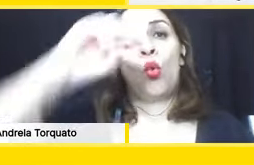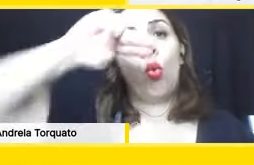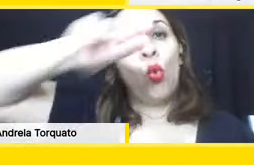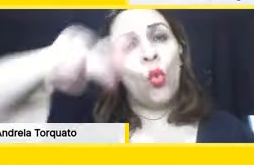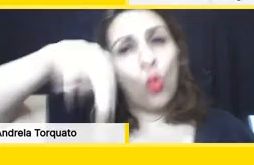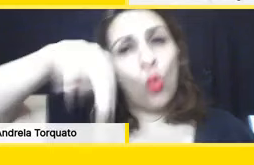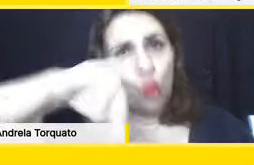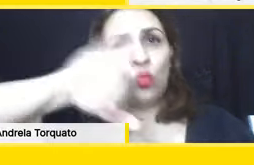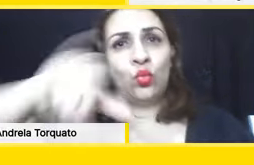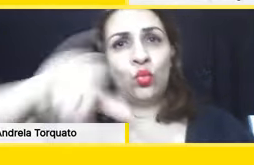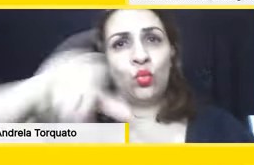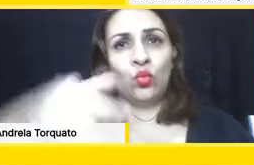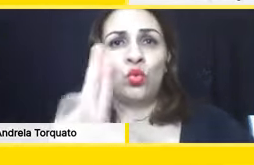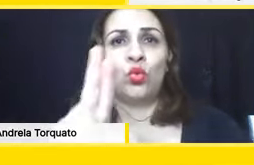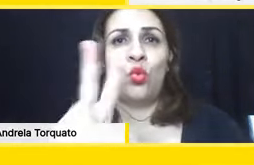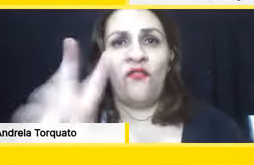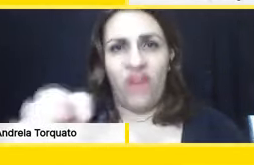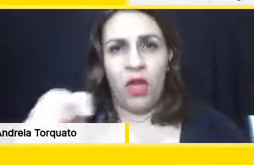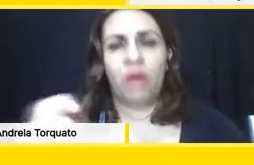Secretaria Nacional de Juventude hoje.